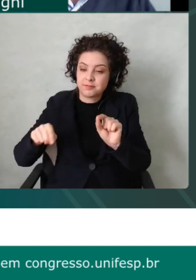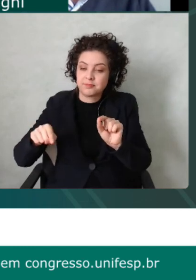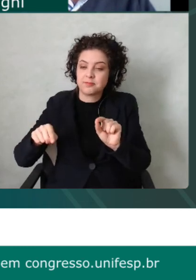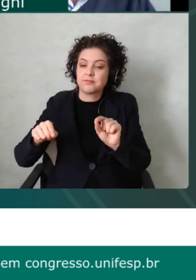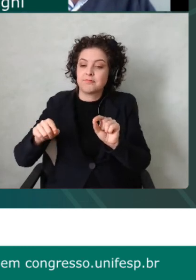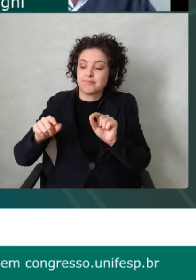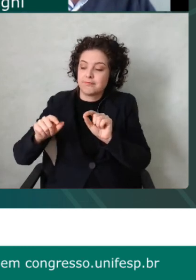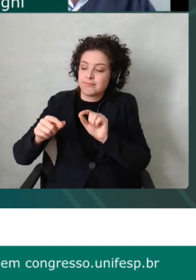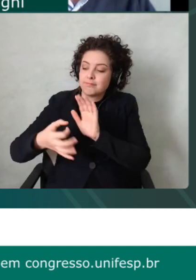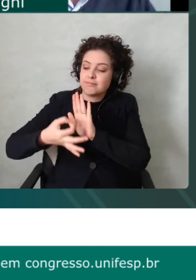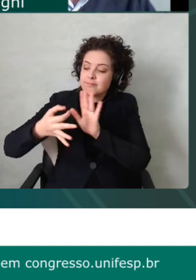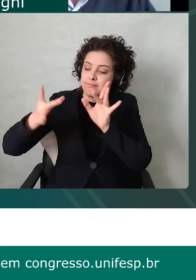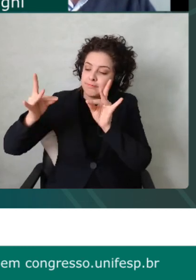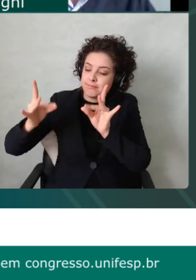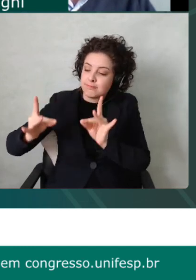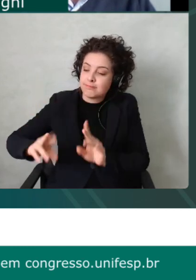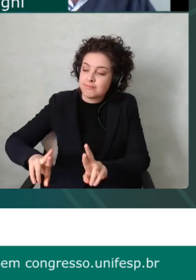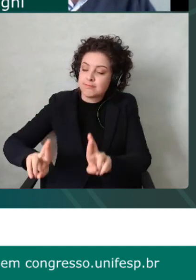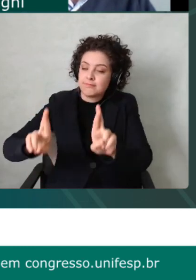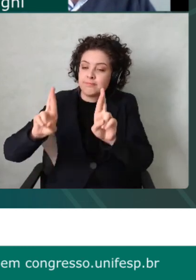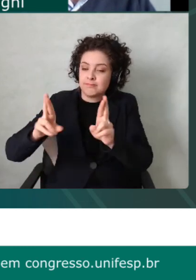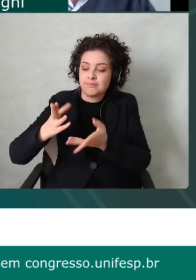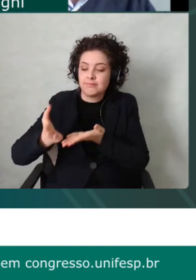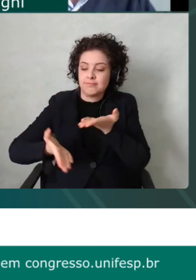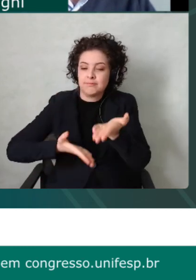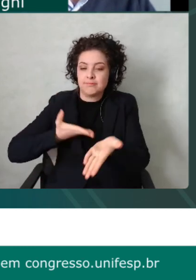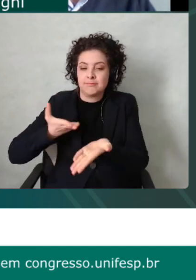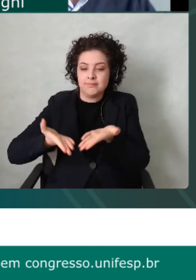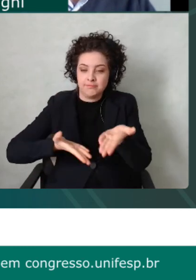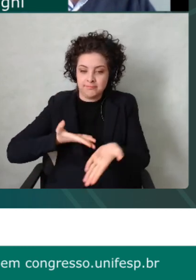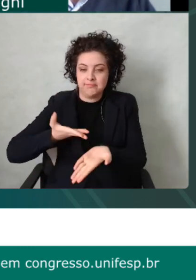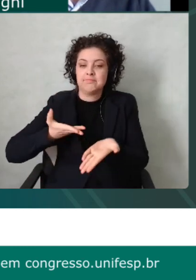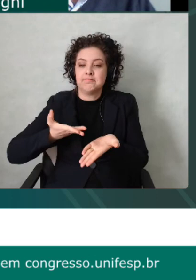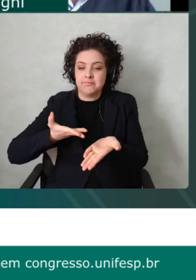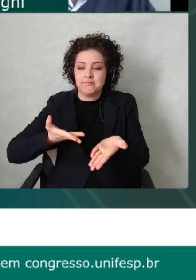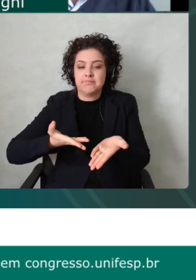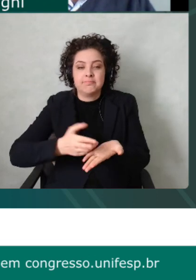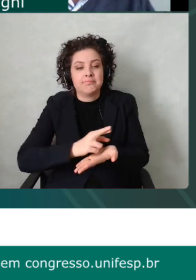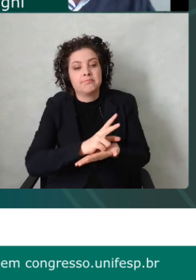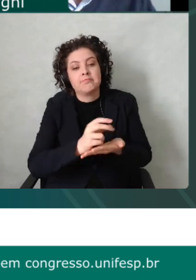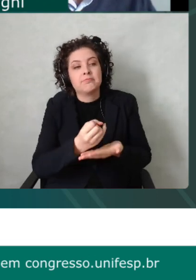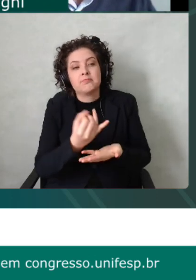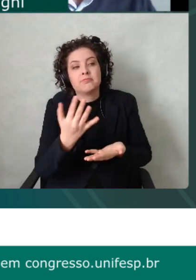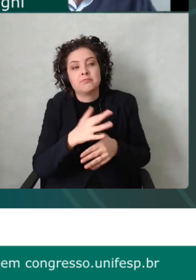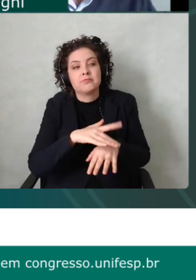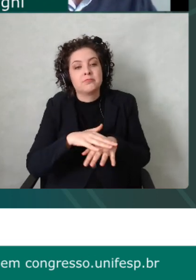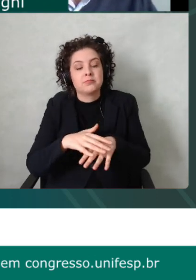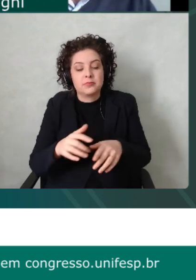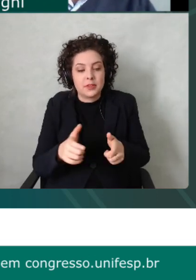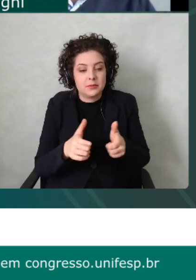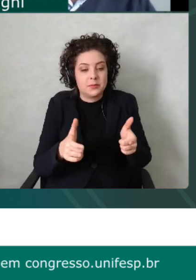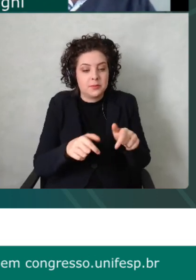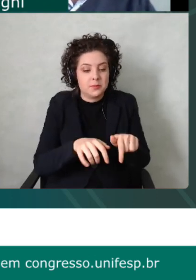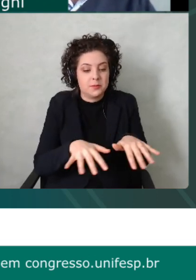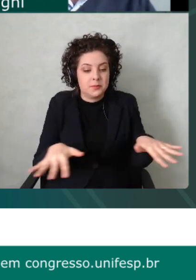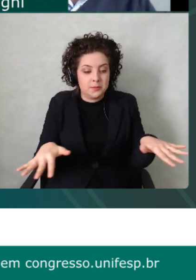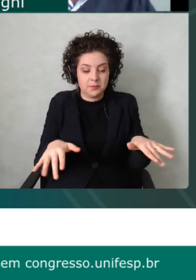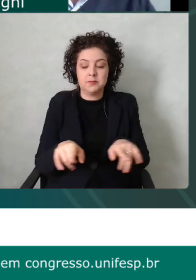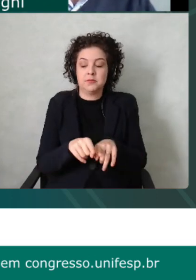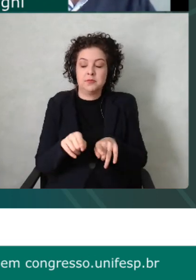pouco de esperança no tratamento tanto de doenças emergentes, como muito particularmente ao